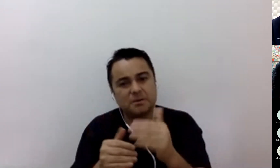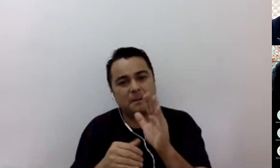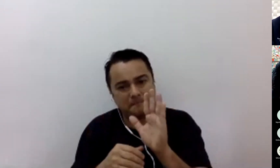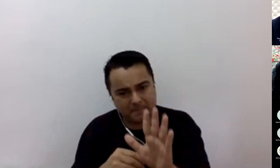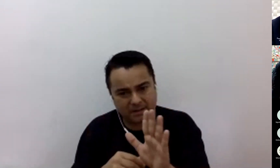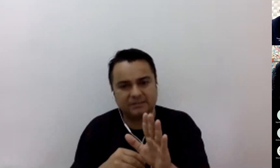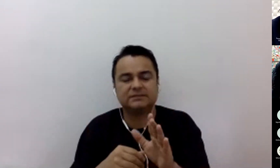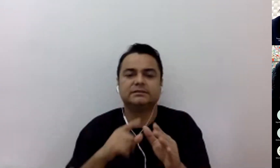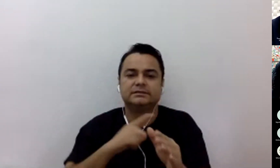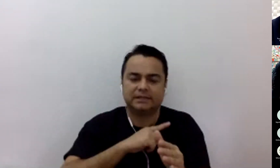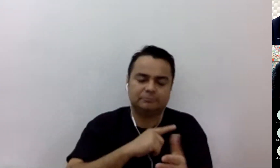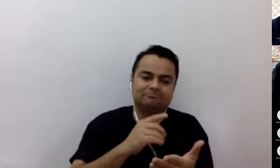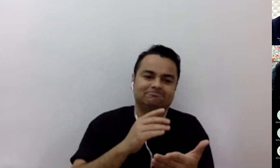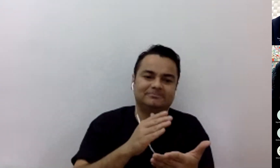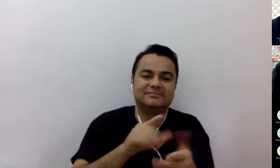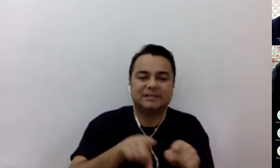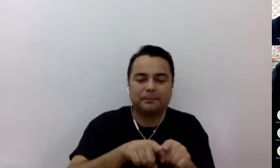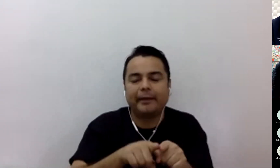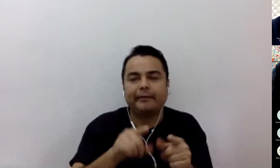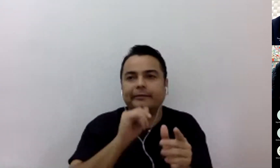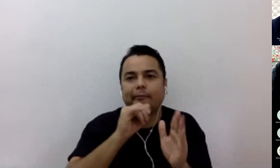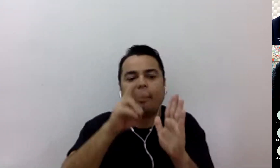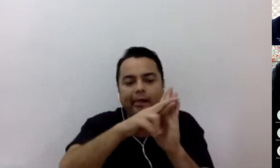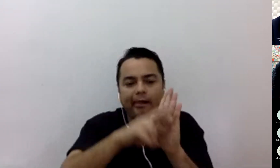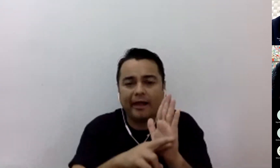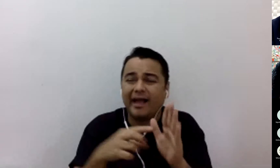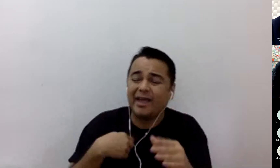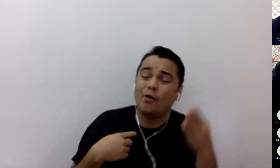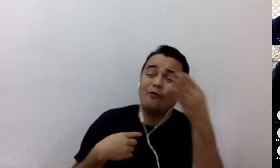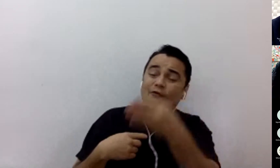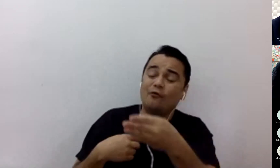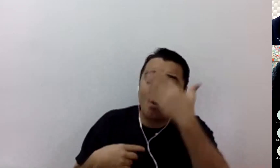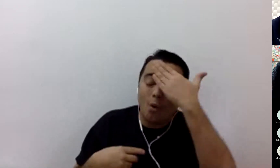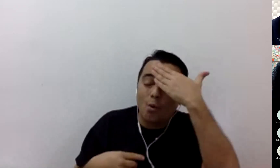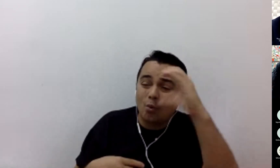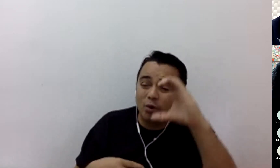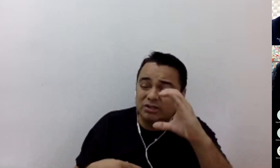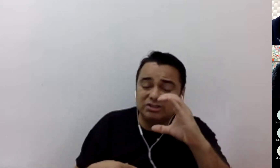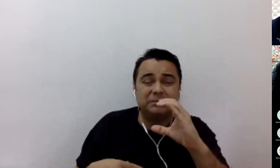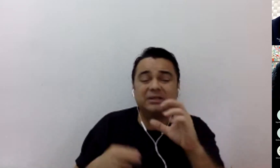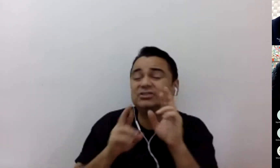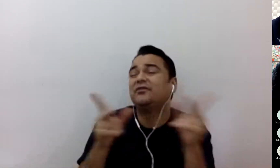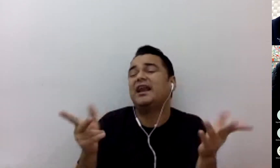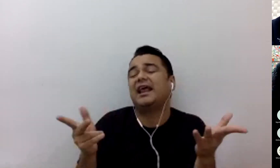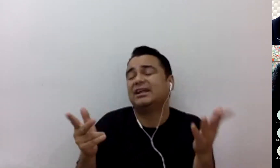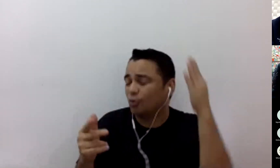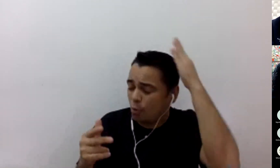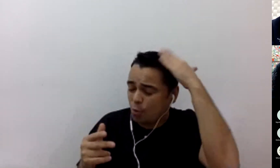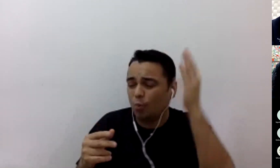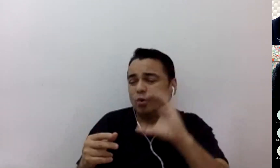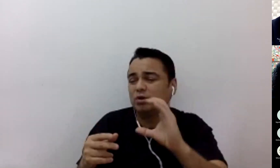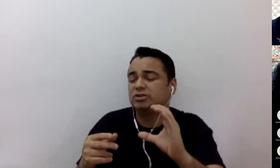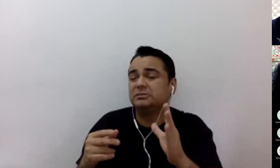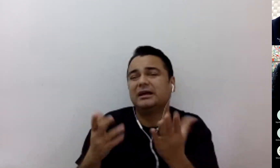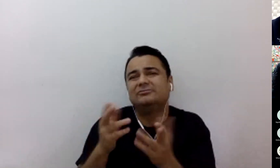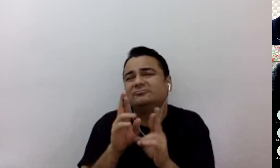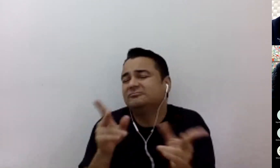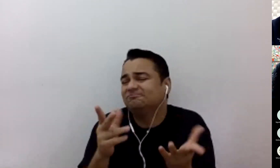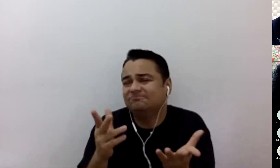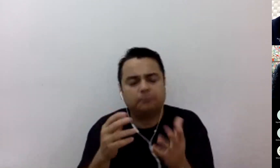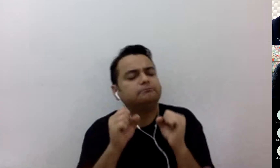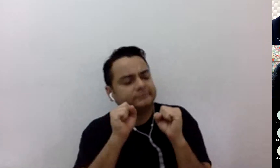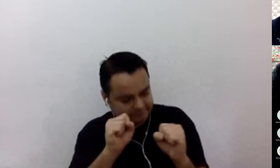há exceções, estou em Curitiba numa data diferente dessa, nos comunique que vai ser um prazer recebê-los, porque, como eu falei